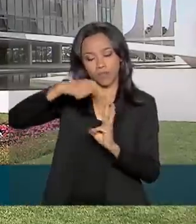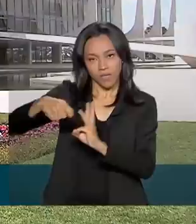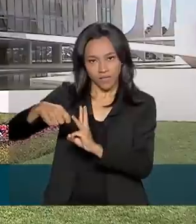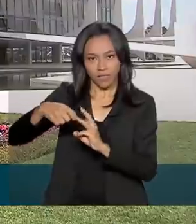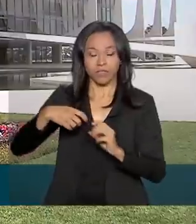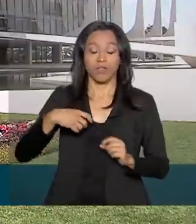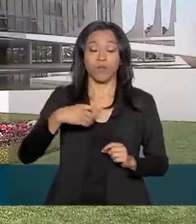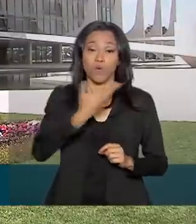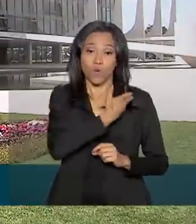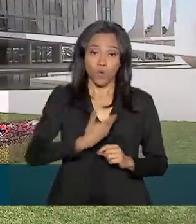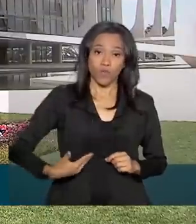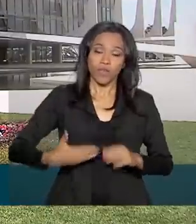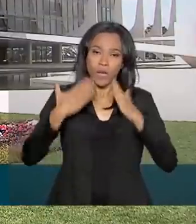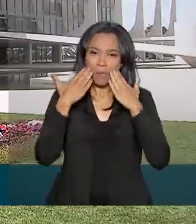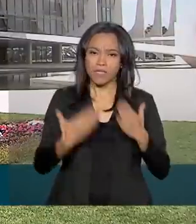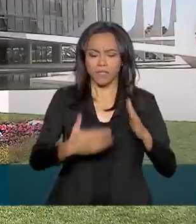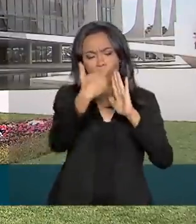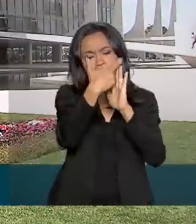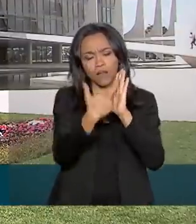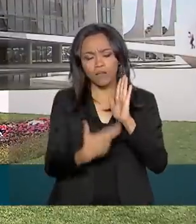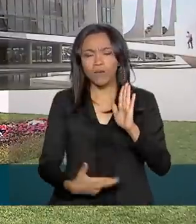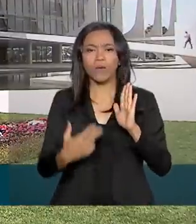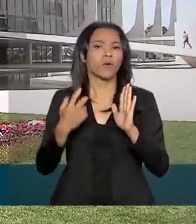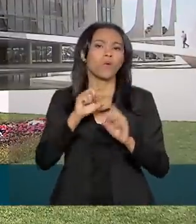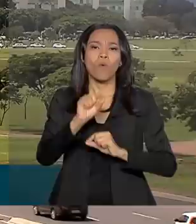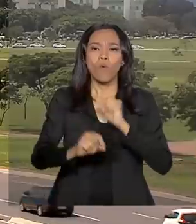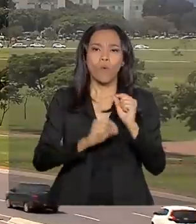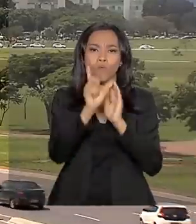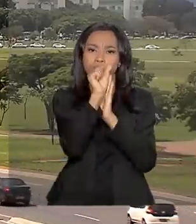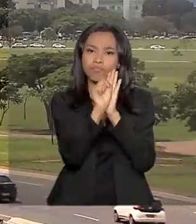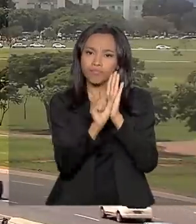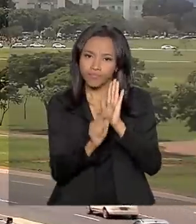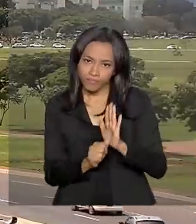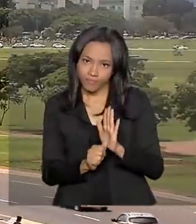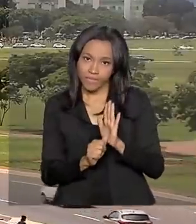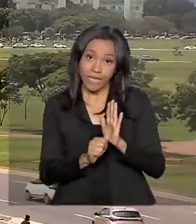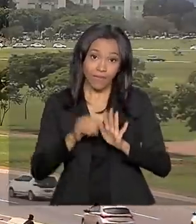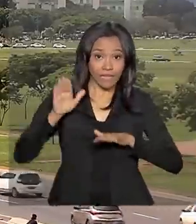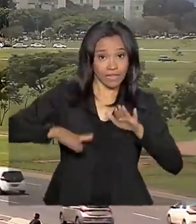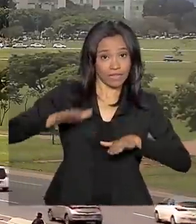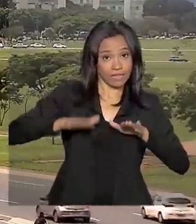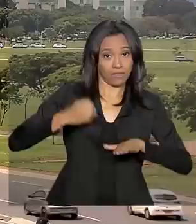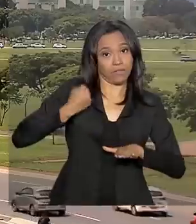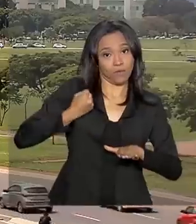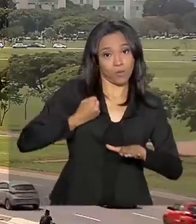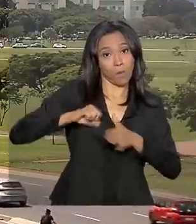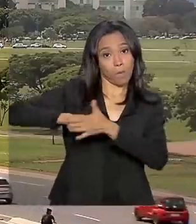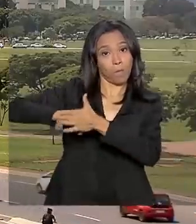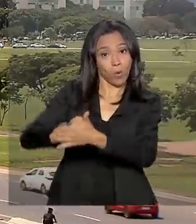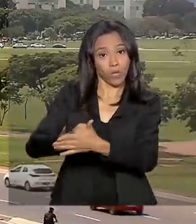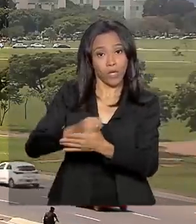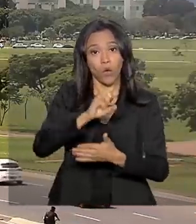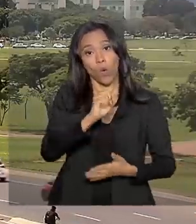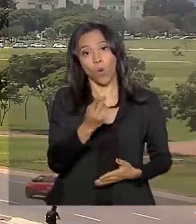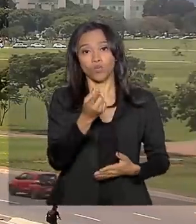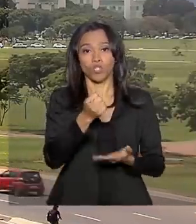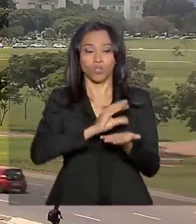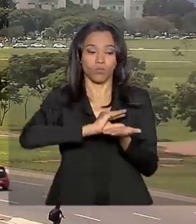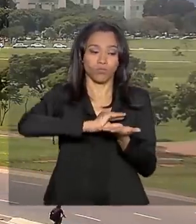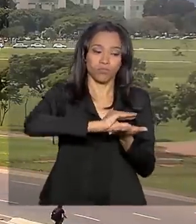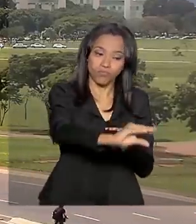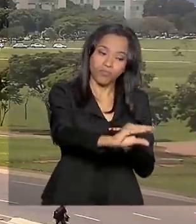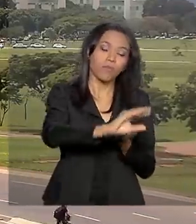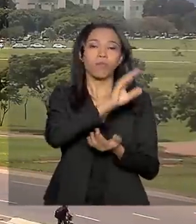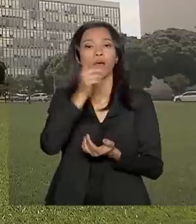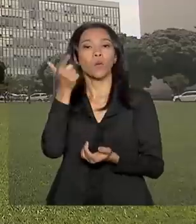governo apresenta o relatório com orientações para execução do orçamento. Dependendo dos números, bloqueia ou libera recursos para cumprir